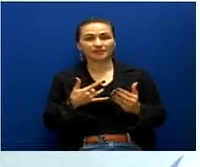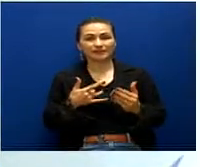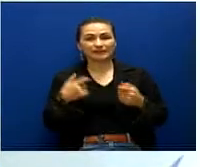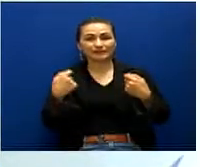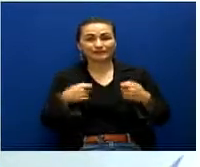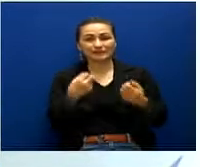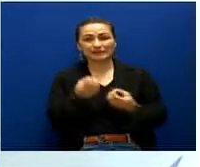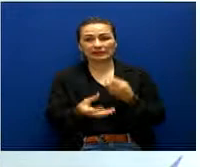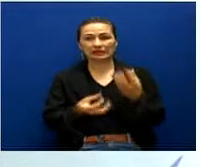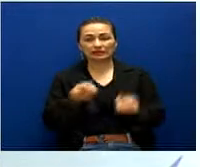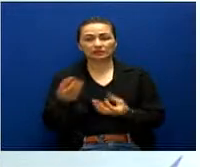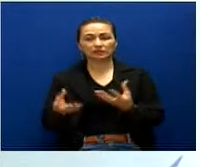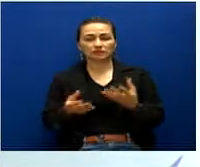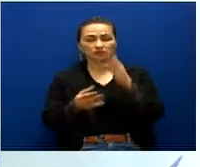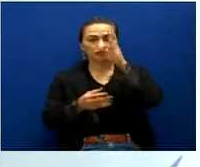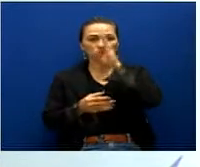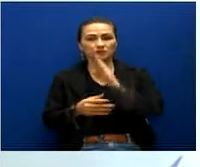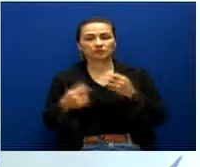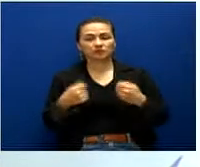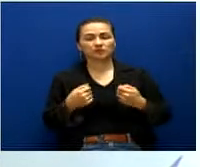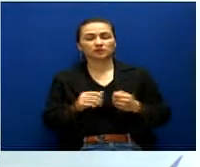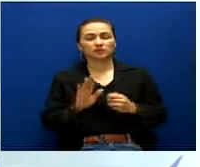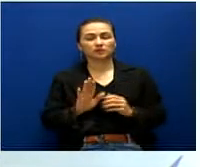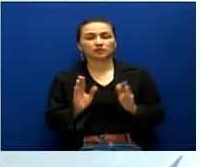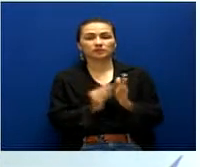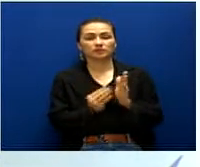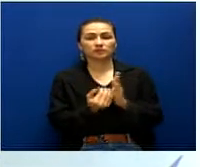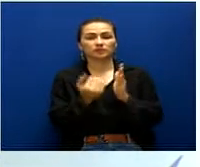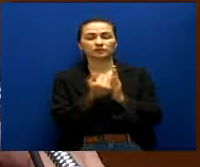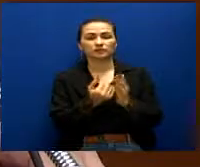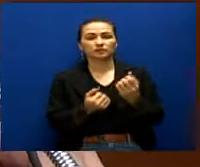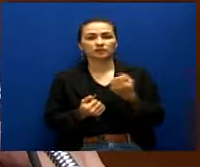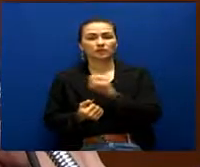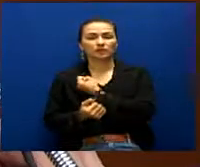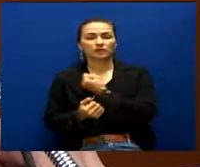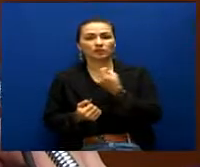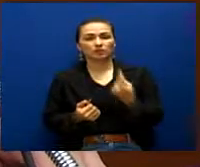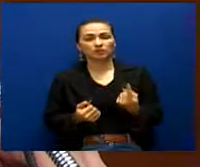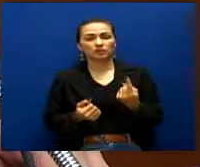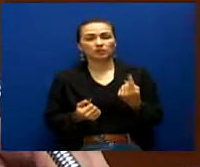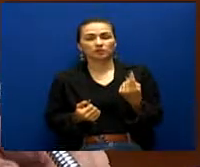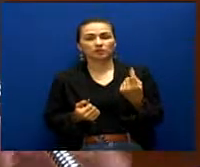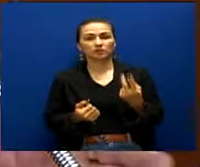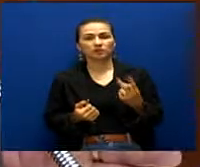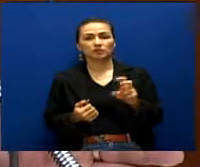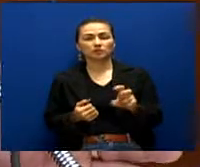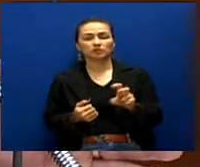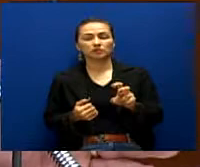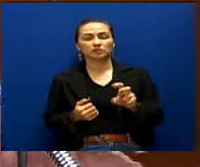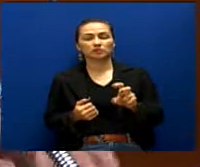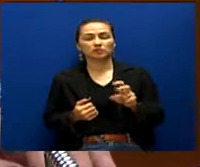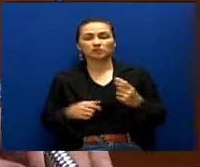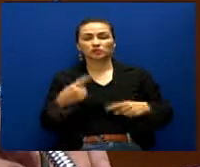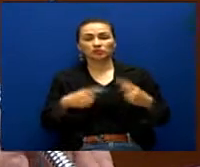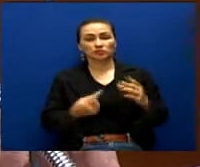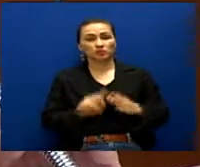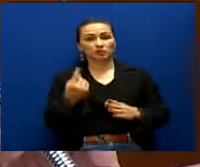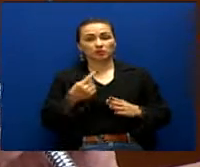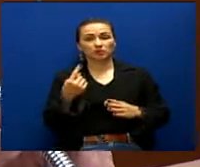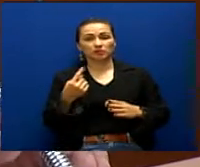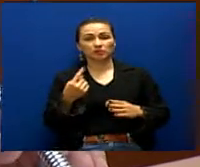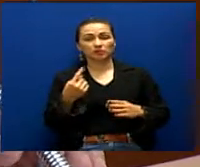Fernanda, a 1, a 2 e a 5 já foi rejeitada em primeira, Rosa. E coloca novamente em discussão. E a opinião da